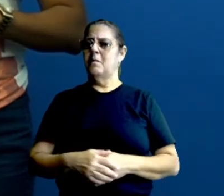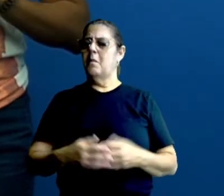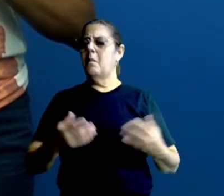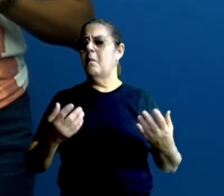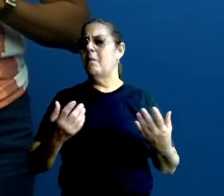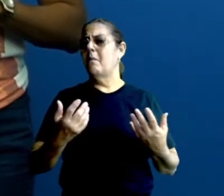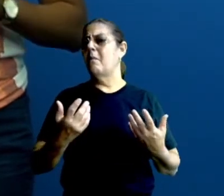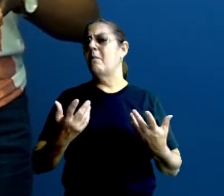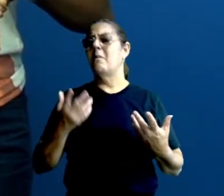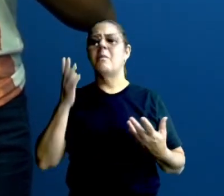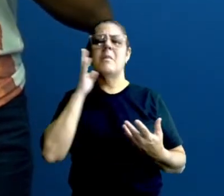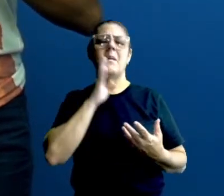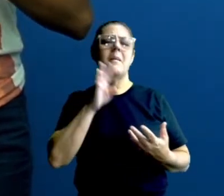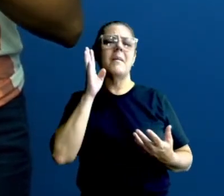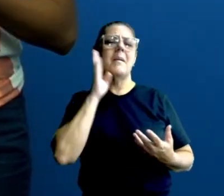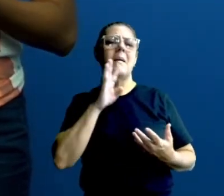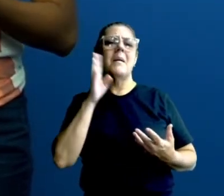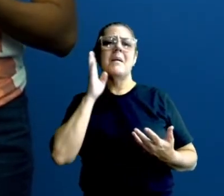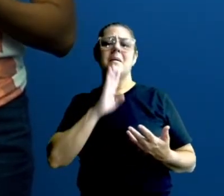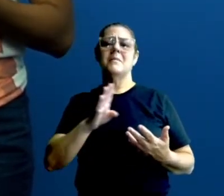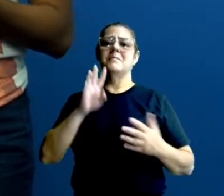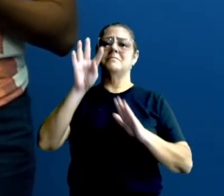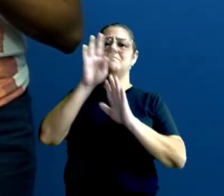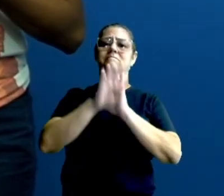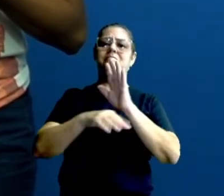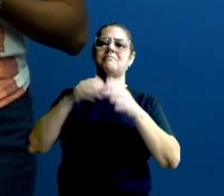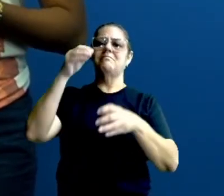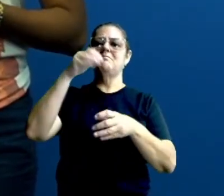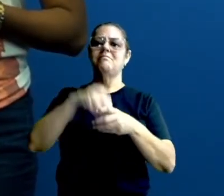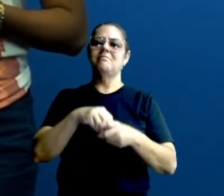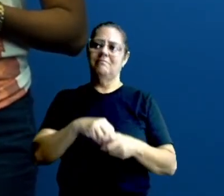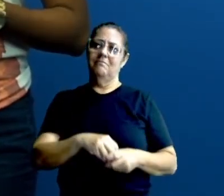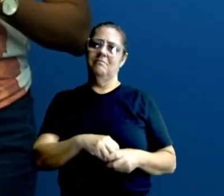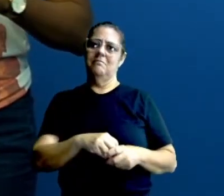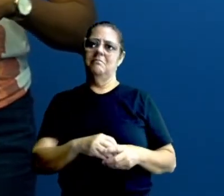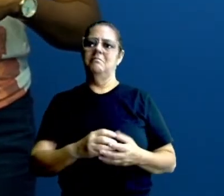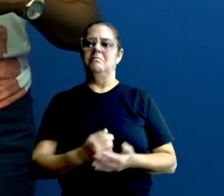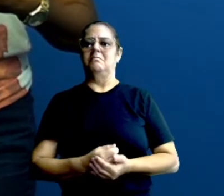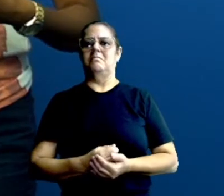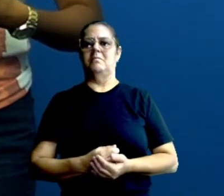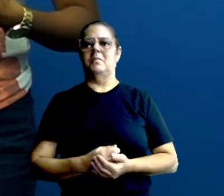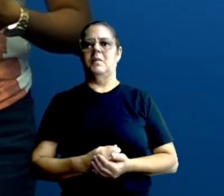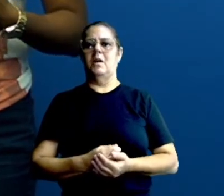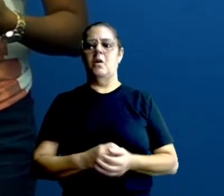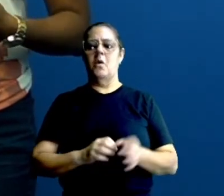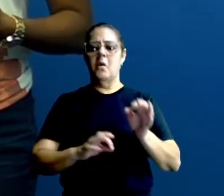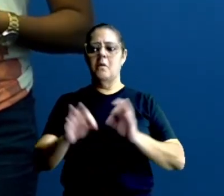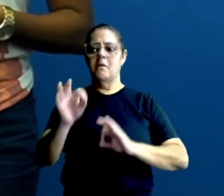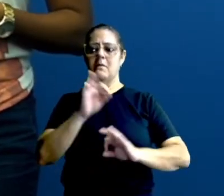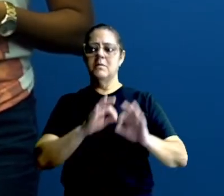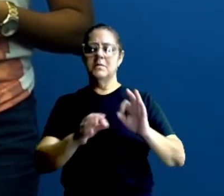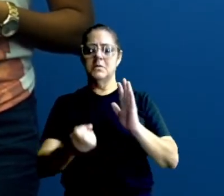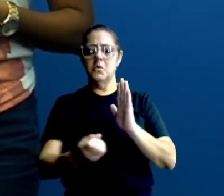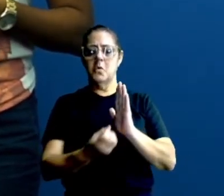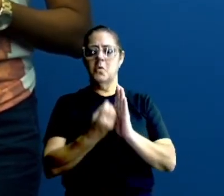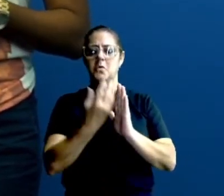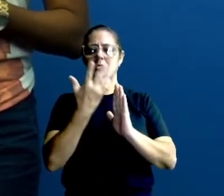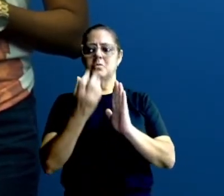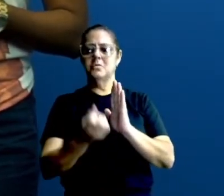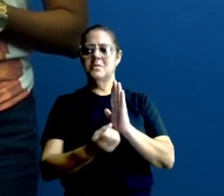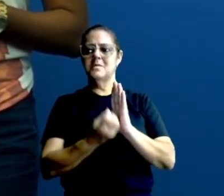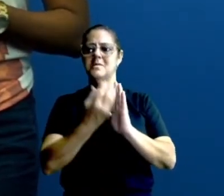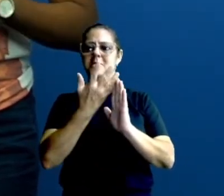prática mais muito muito legal e dentro do tema que a gente tá vendo que é paragrafação Ou seja a construção nos